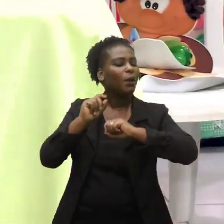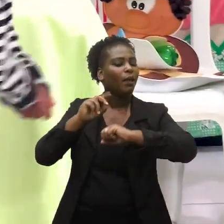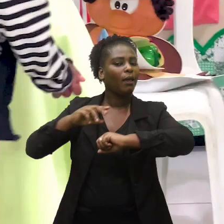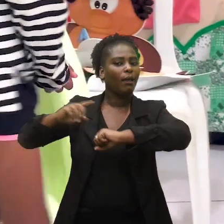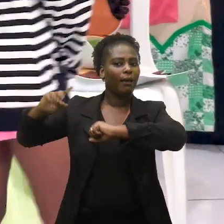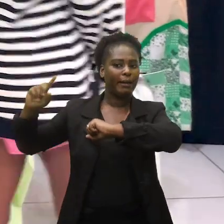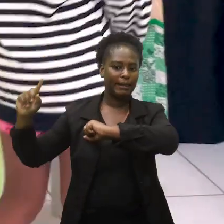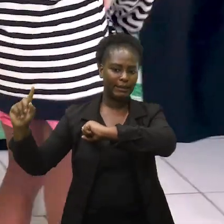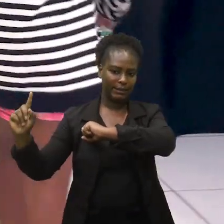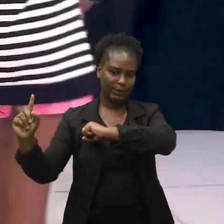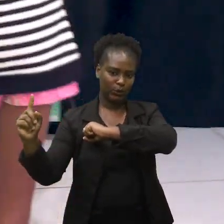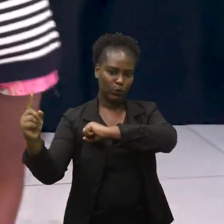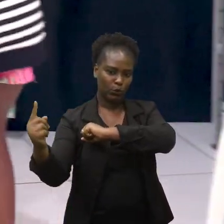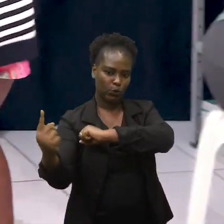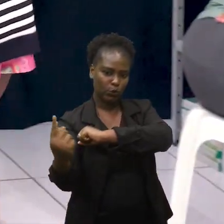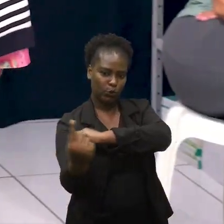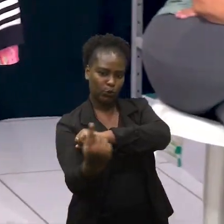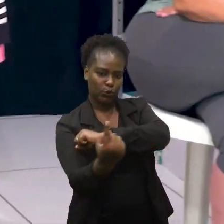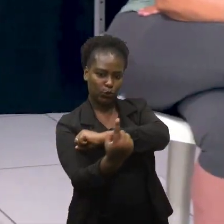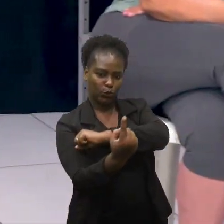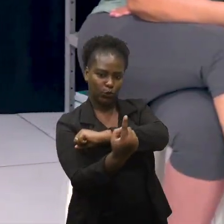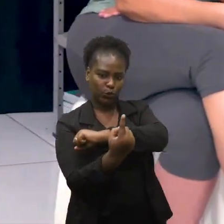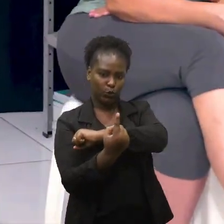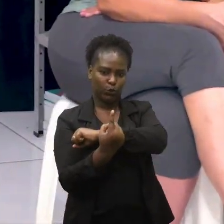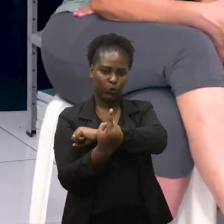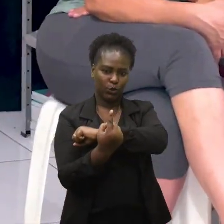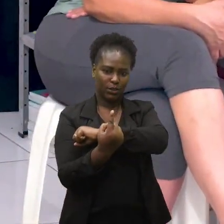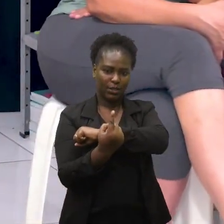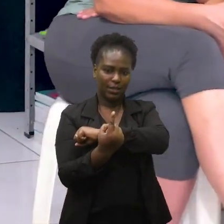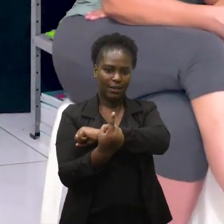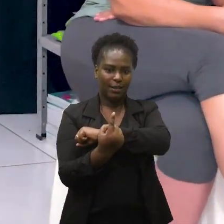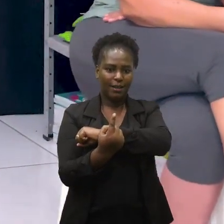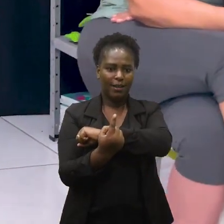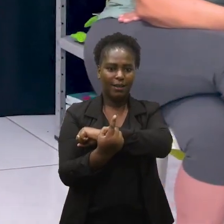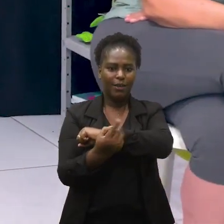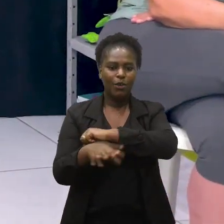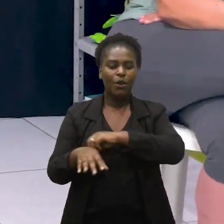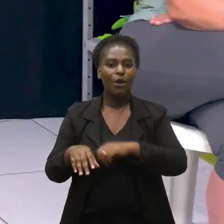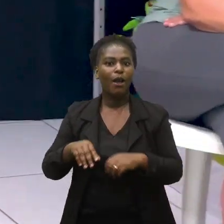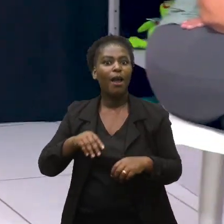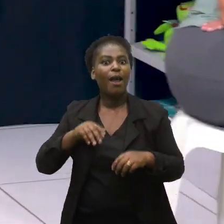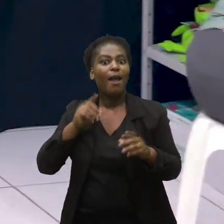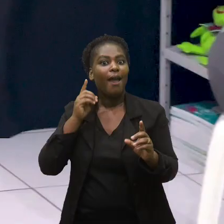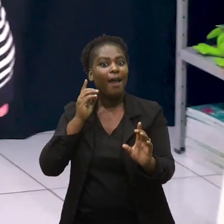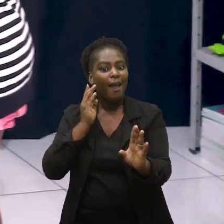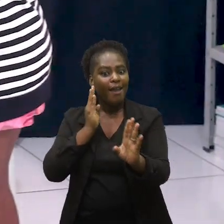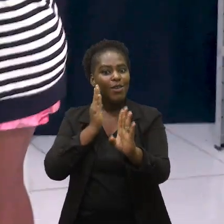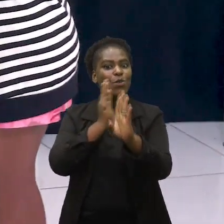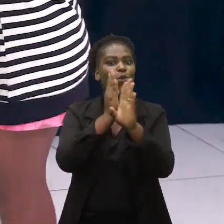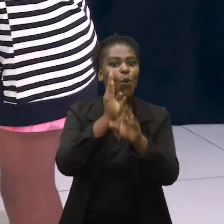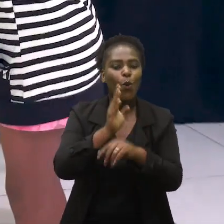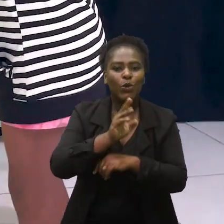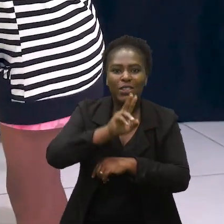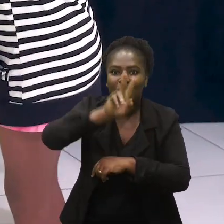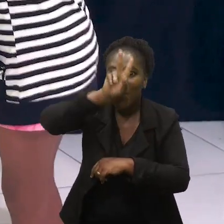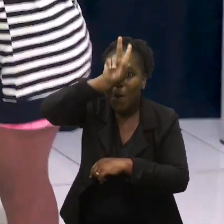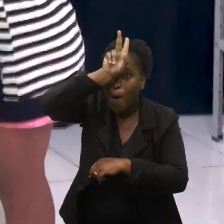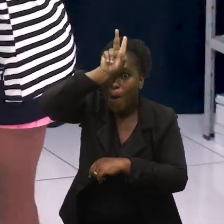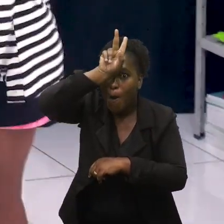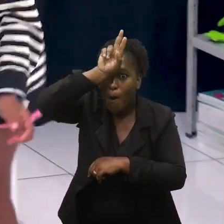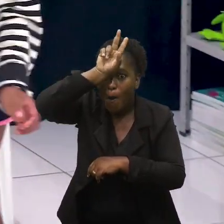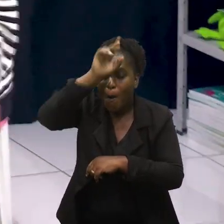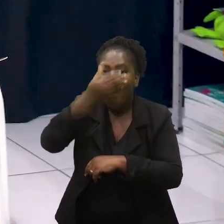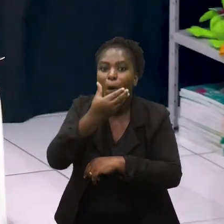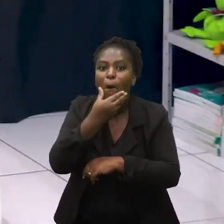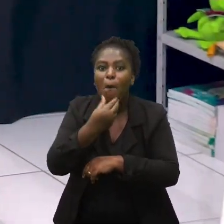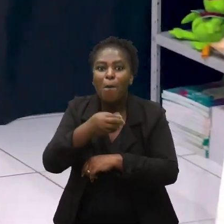ela encontrou um senhor barato. Aí,